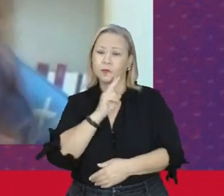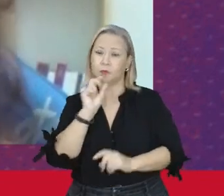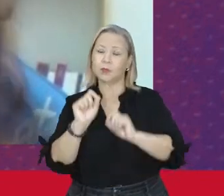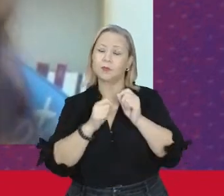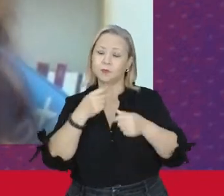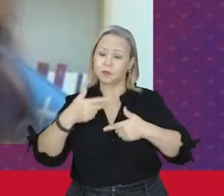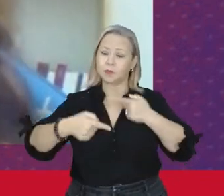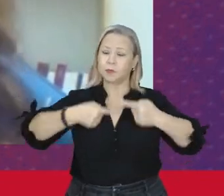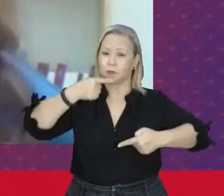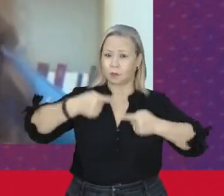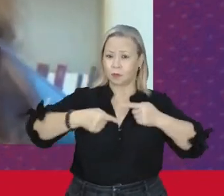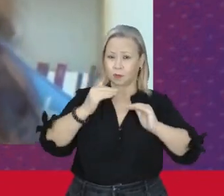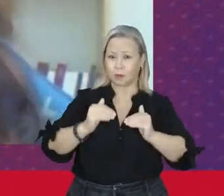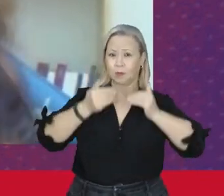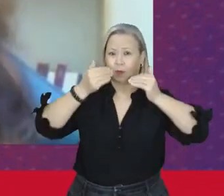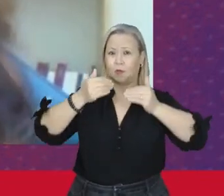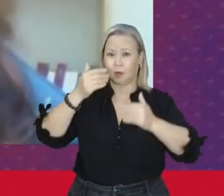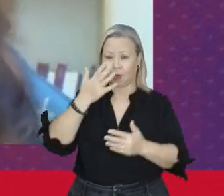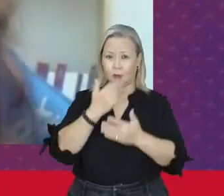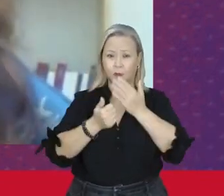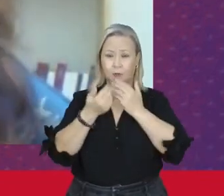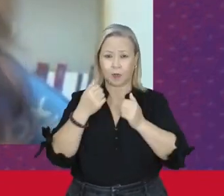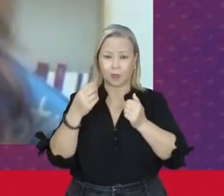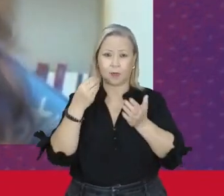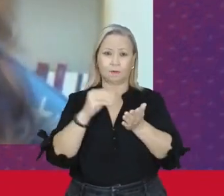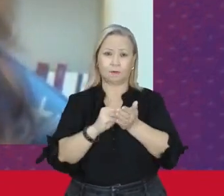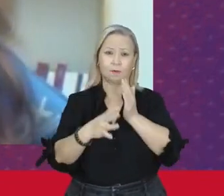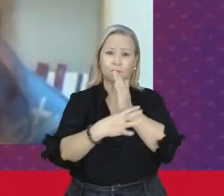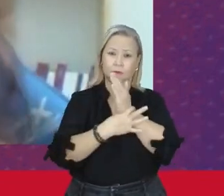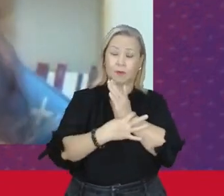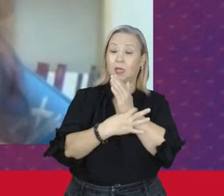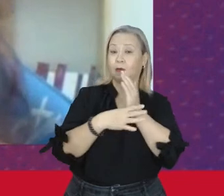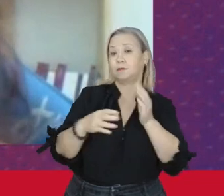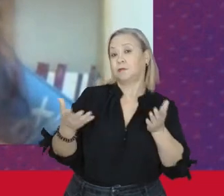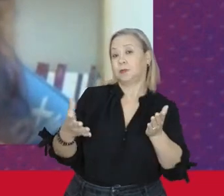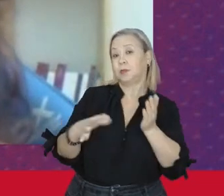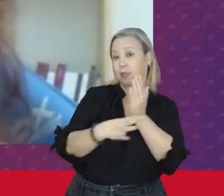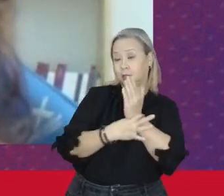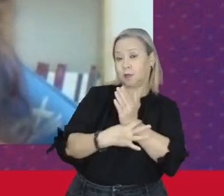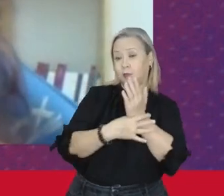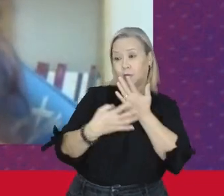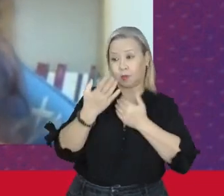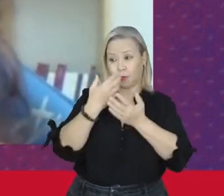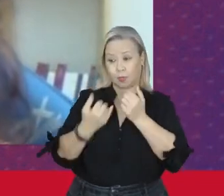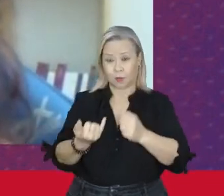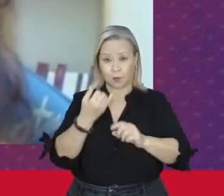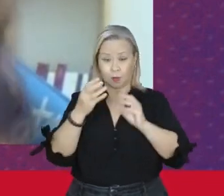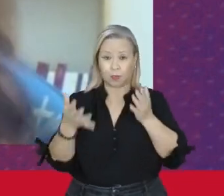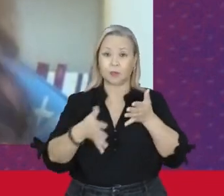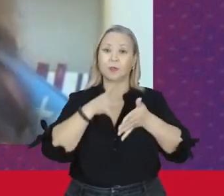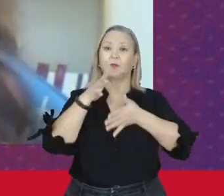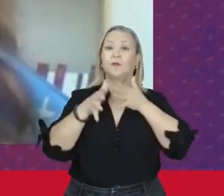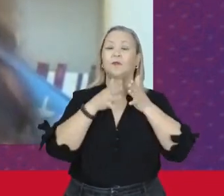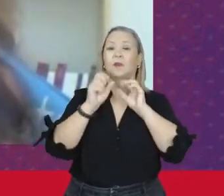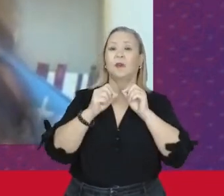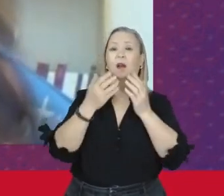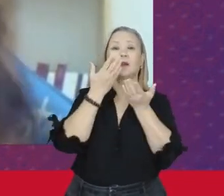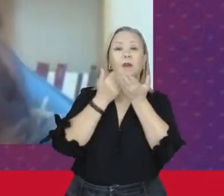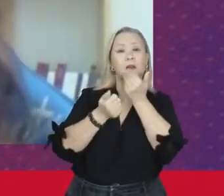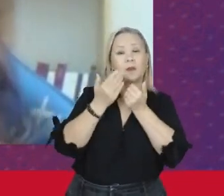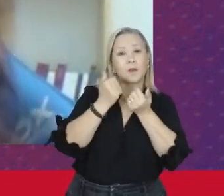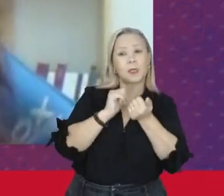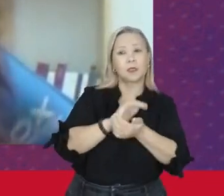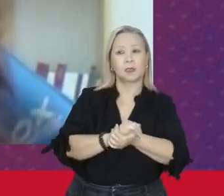discute, é a soberania alimentar e a segurança alimentar também. Né? Então, é importante colocar aqui A